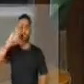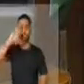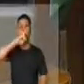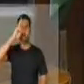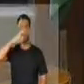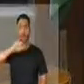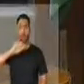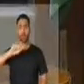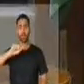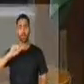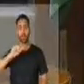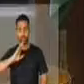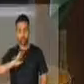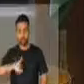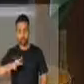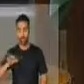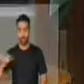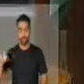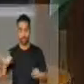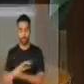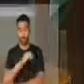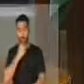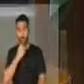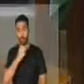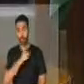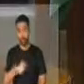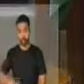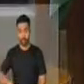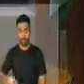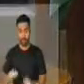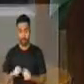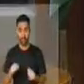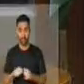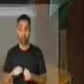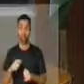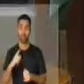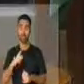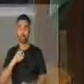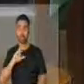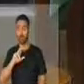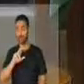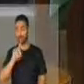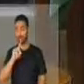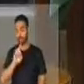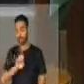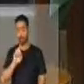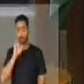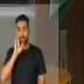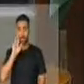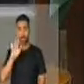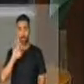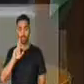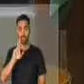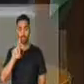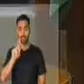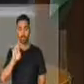aquilo que foi colocado aqui pelo ministro quanto à distribuição da rede, sobretudo da rede